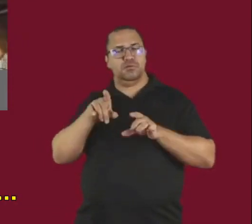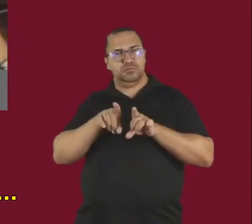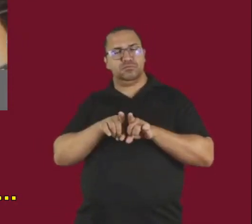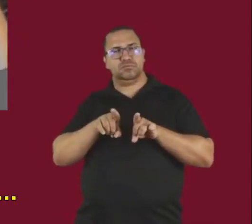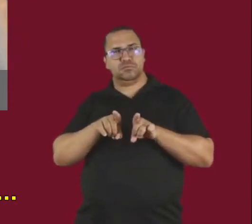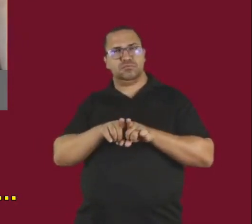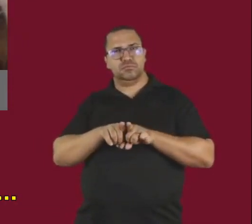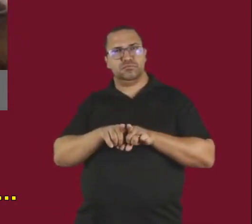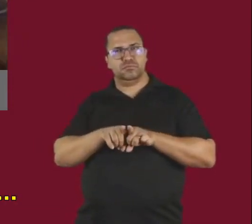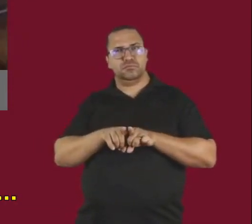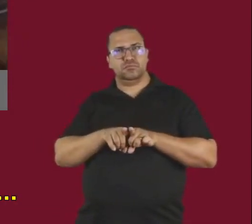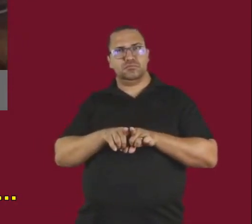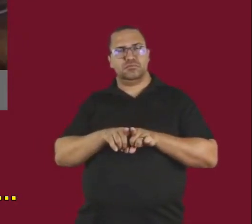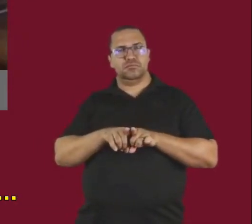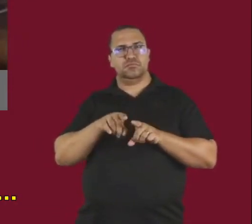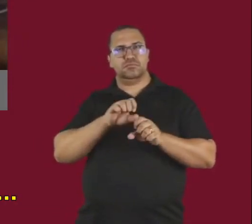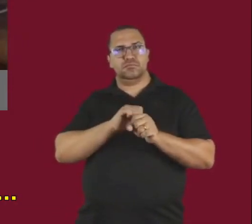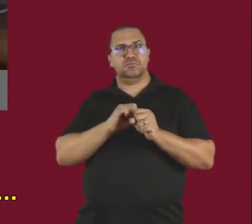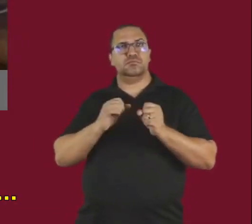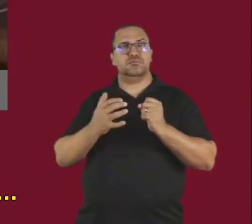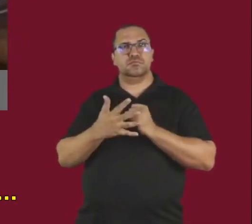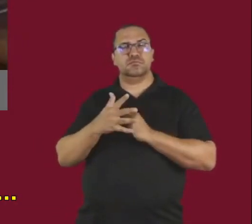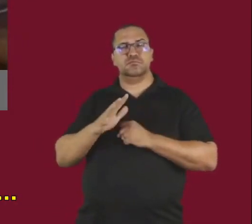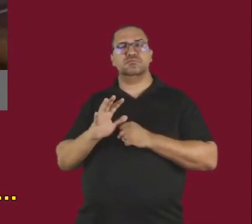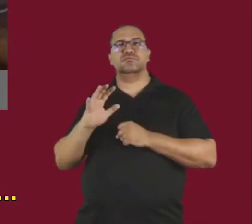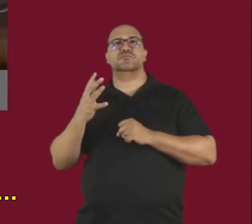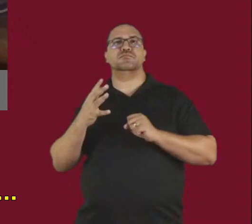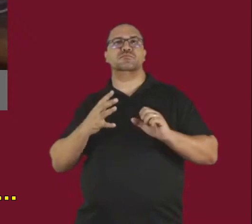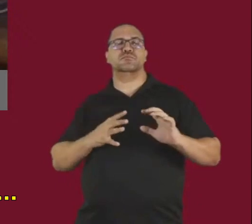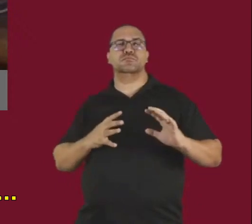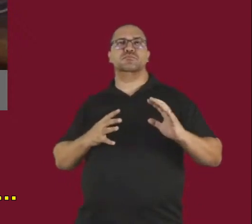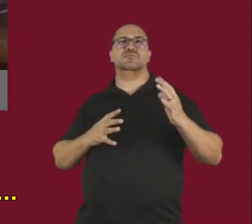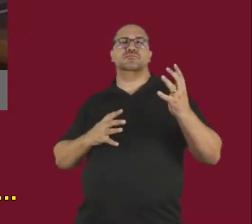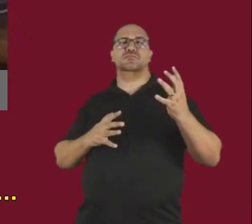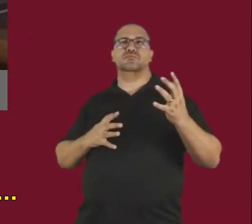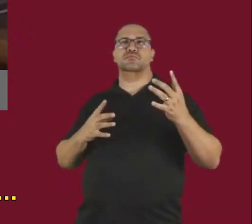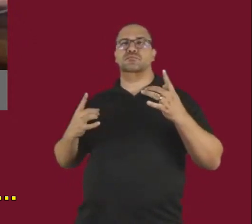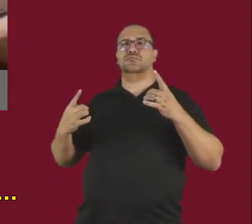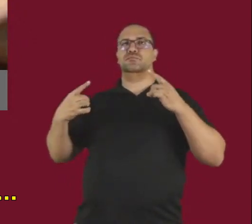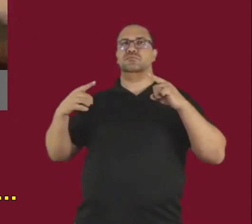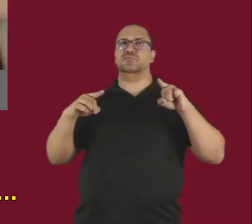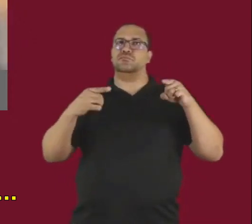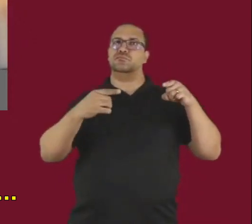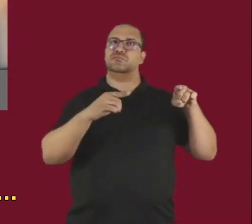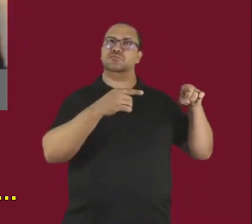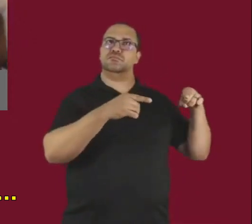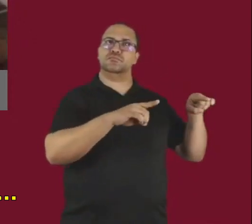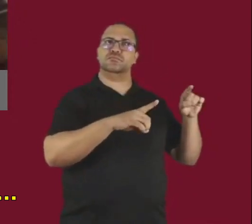era fazer com que, combater aquilo que o mercado estava falando de, né,